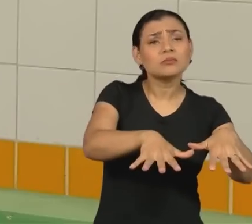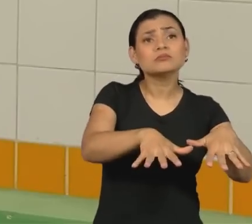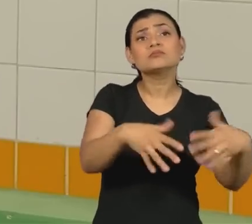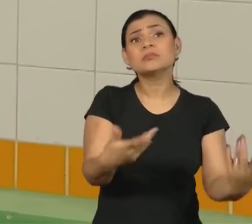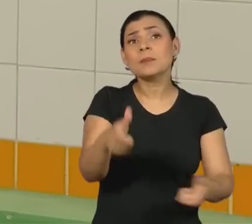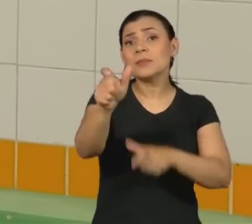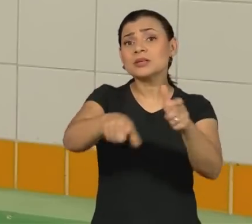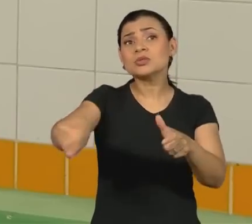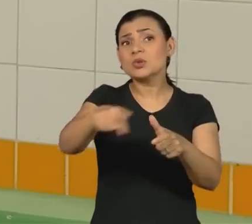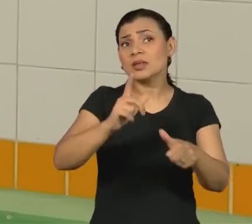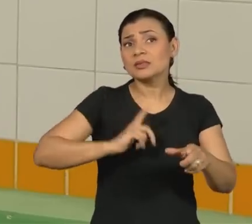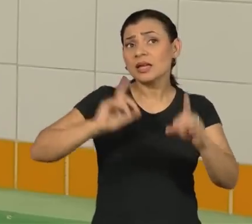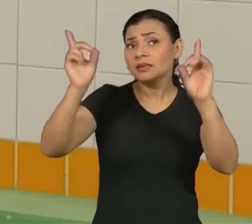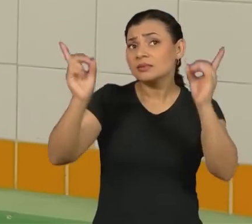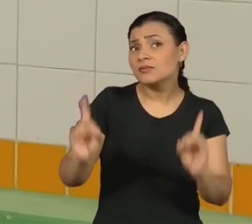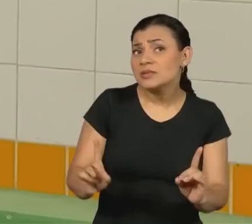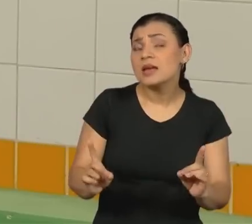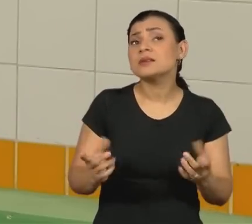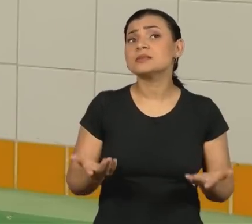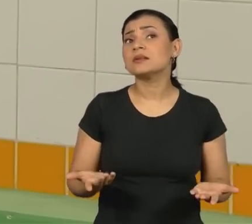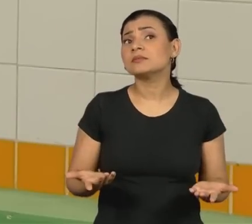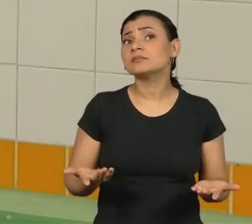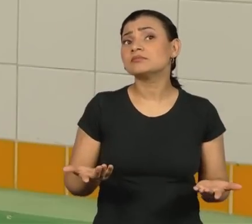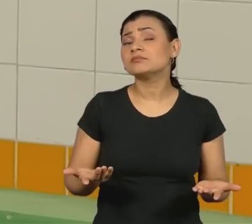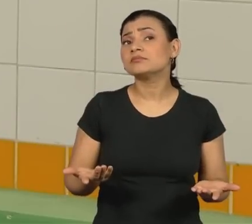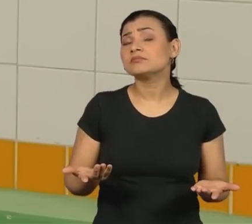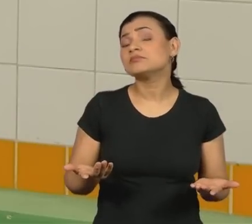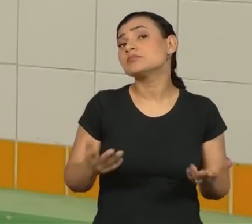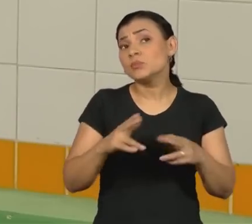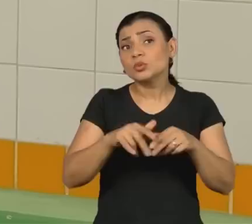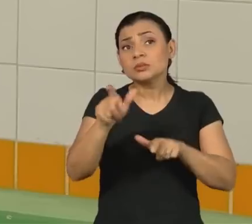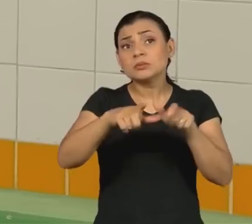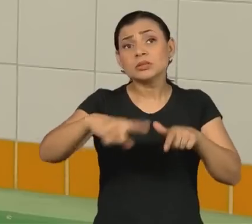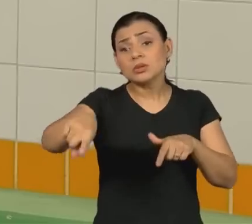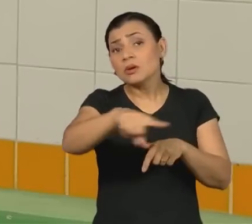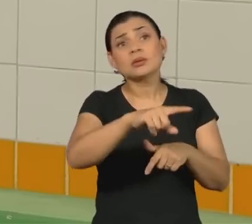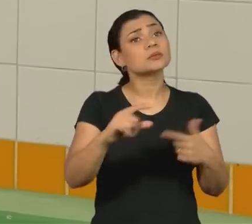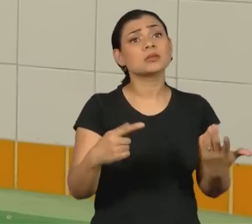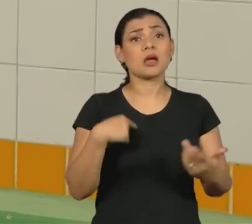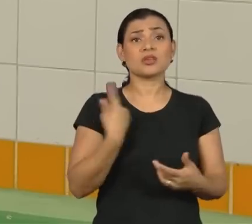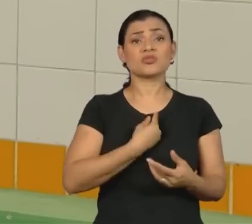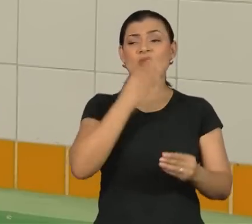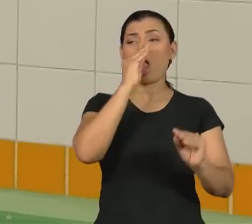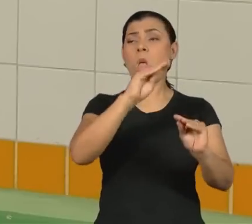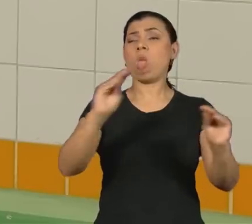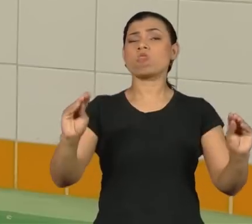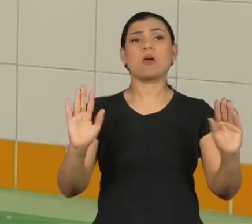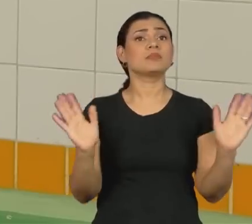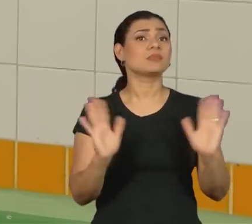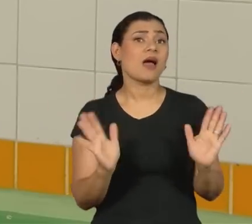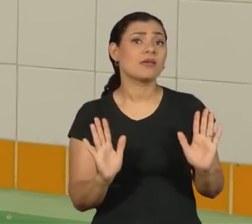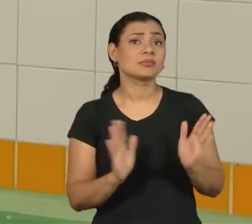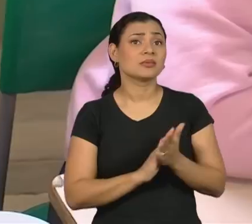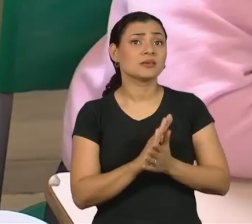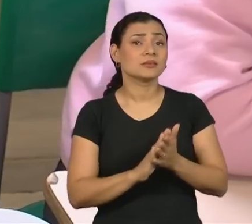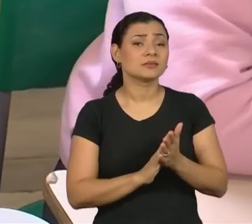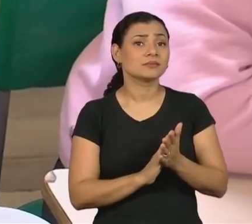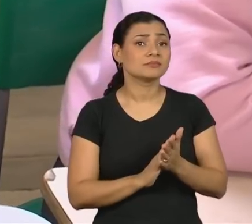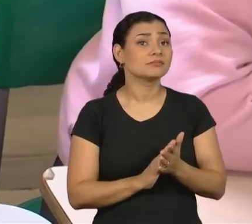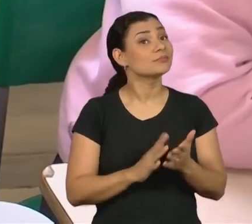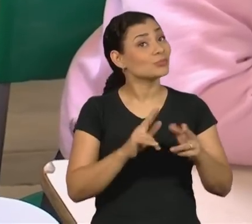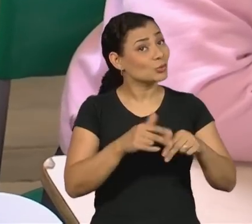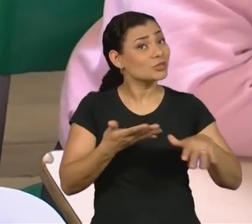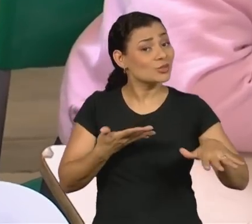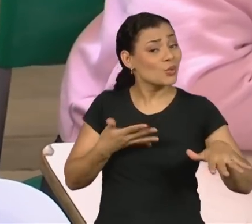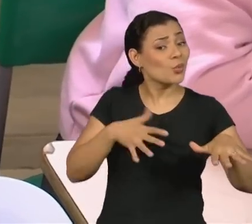de necessidade especial, que estão aí no mundo e que a gente não fala com elas ou sobre elas.